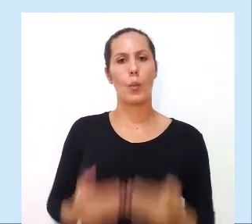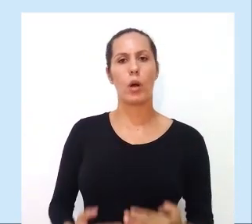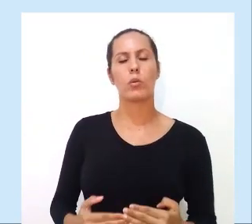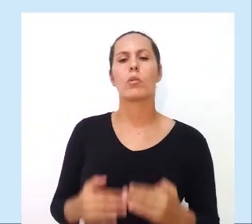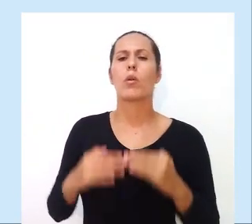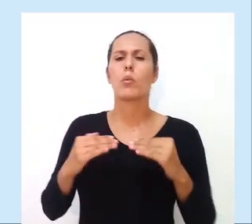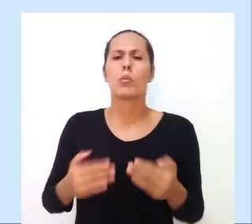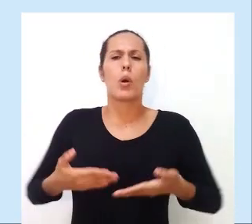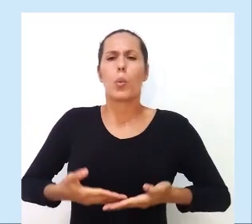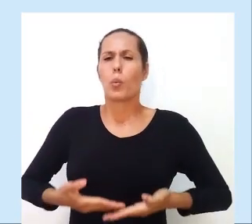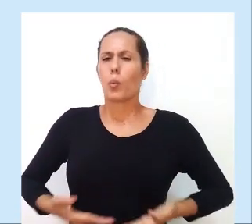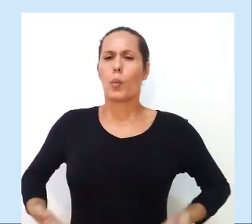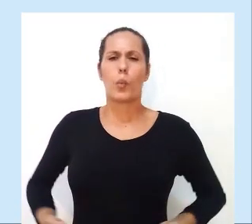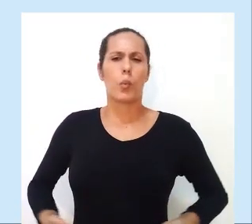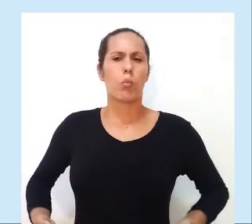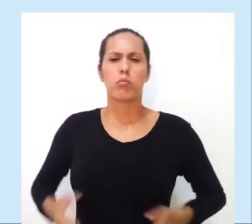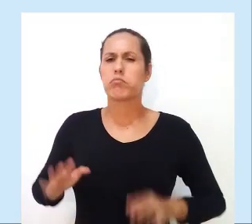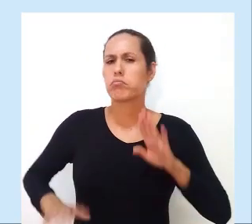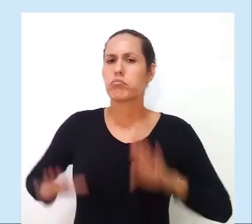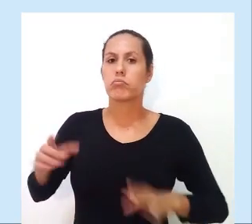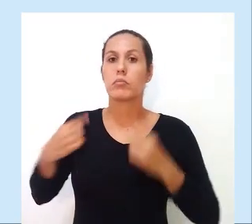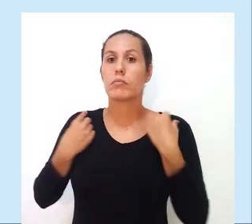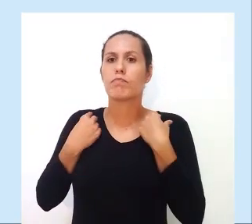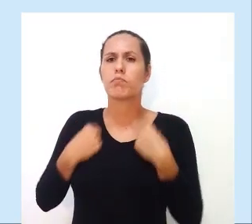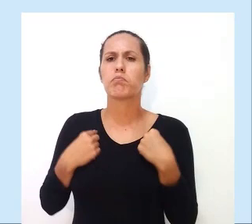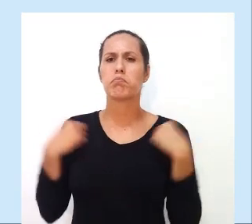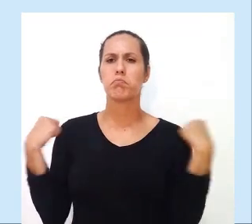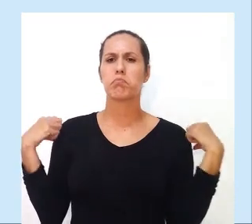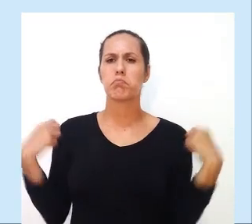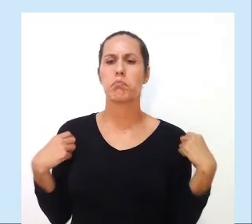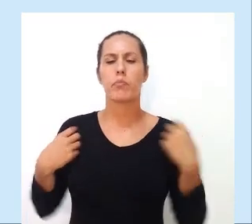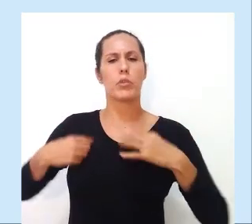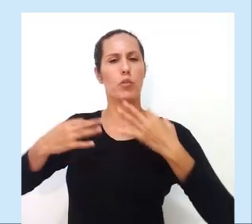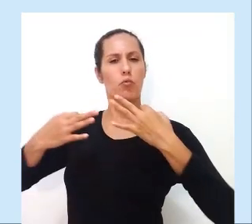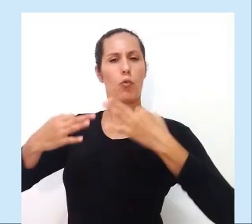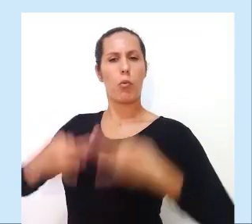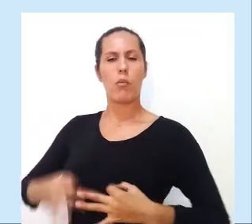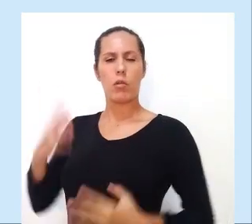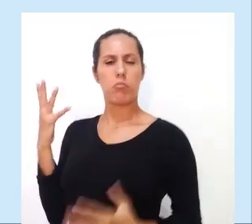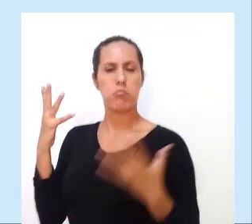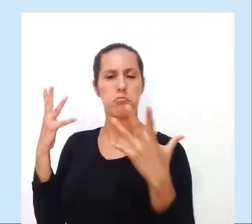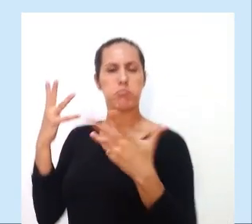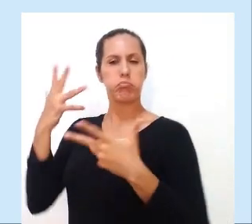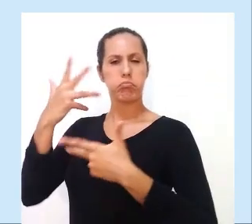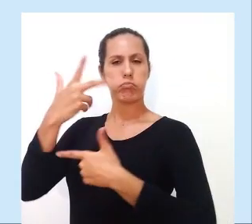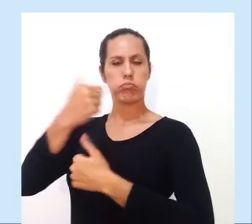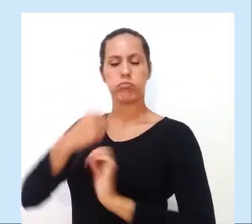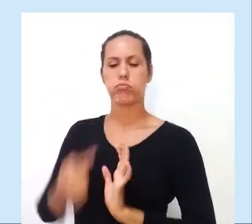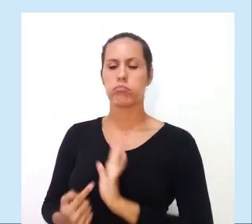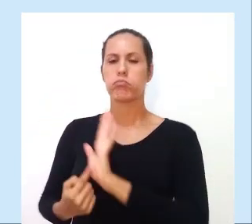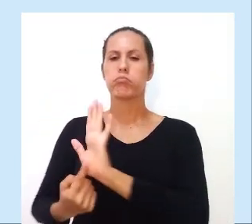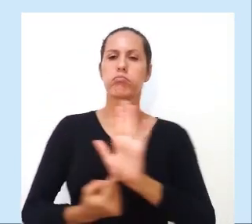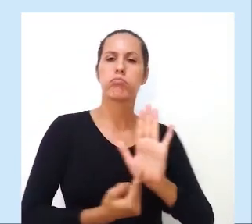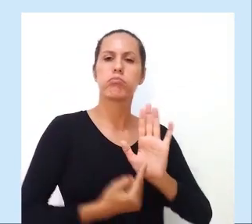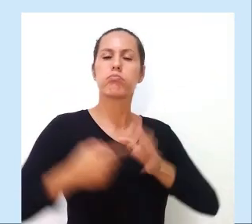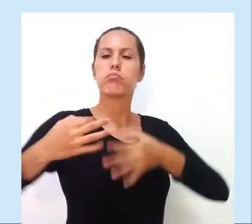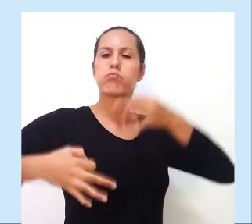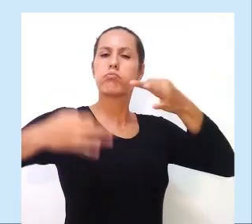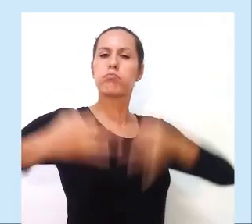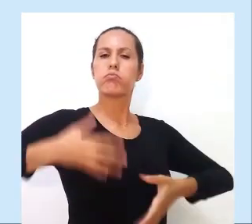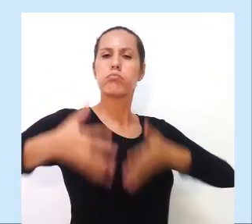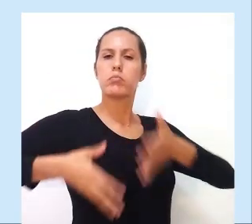mais curto, um vestido com fenda, né? Mas sempre está de modo formal, bonito e se apresentam de